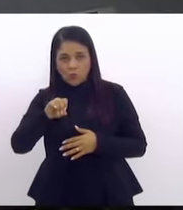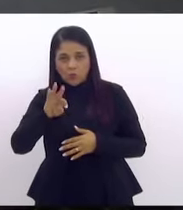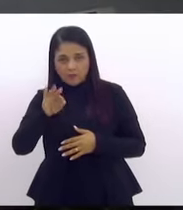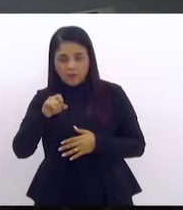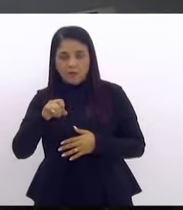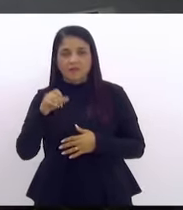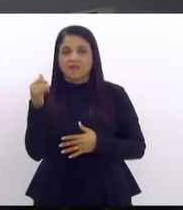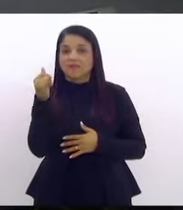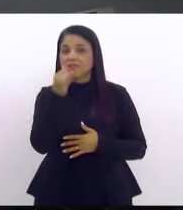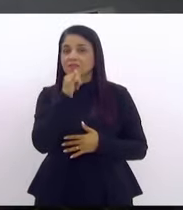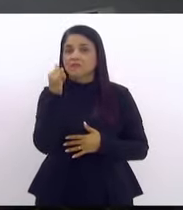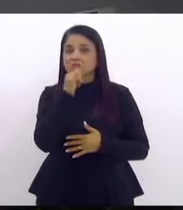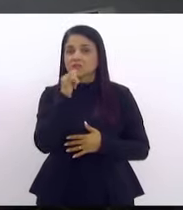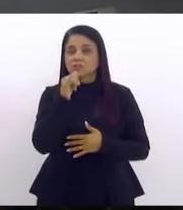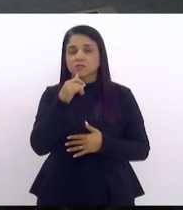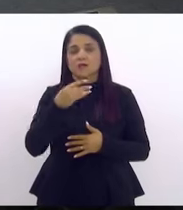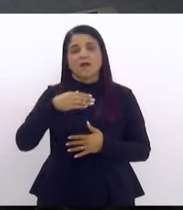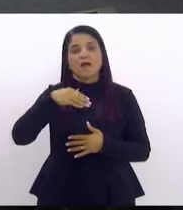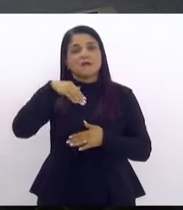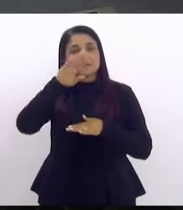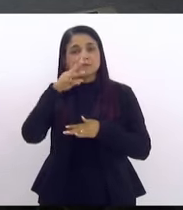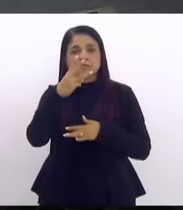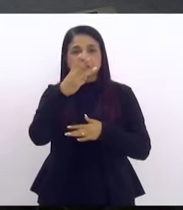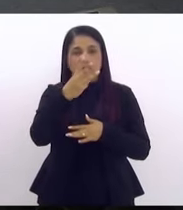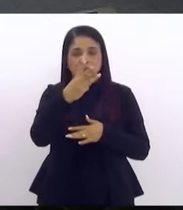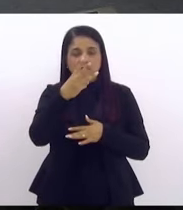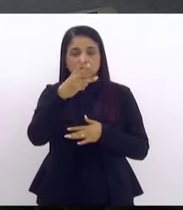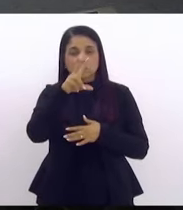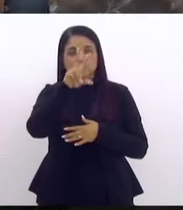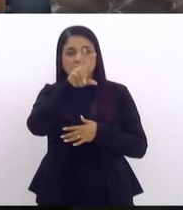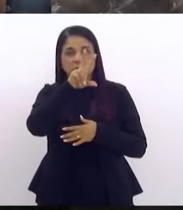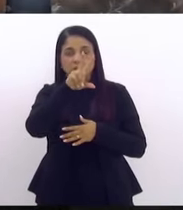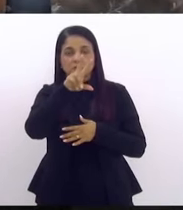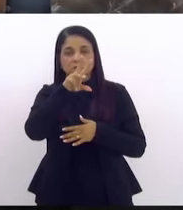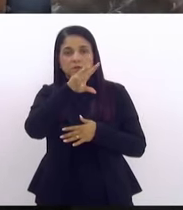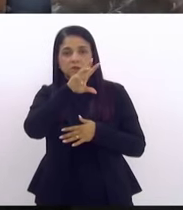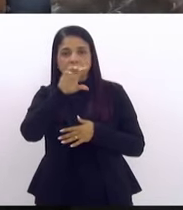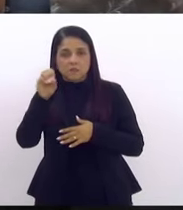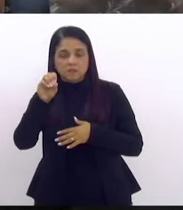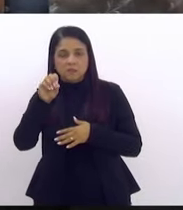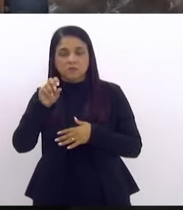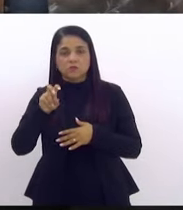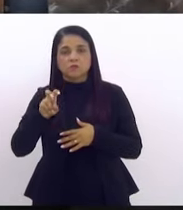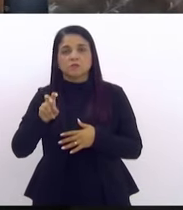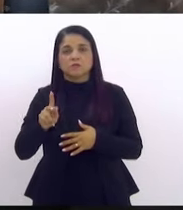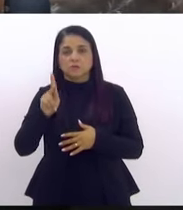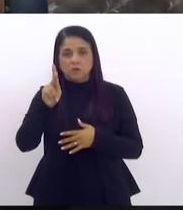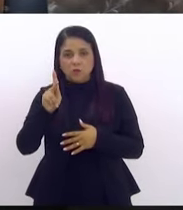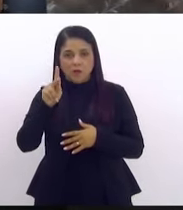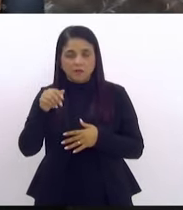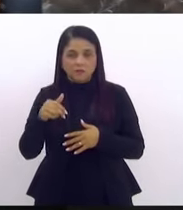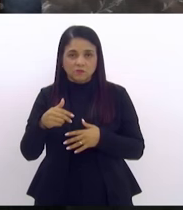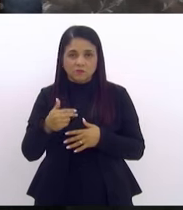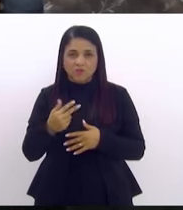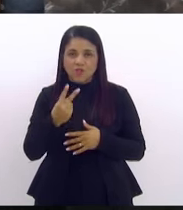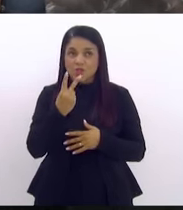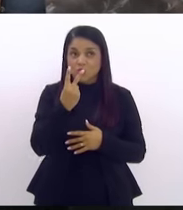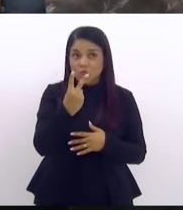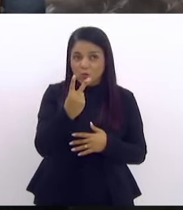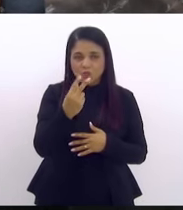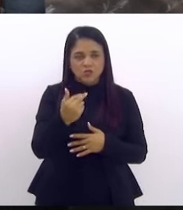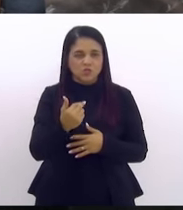300 kW. Por quê? Porque estava incidindo 4 e não pode, passa a incidir 2. Então, eu acho que